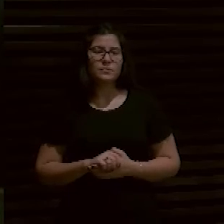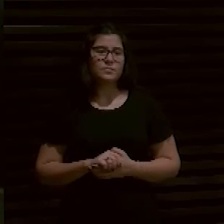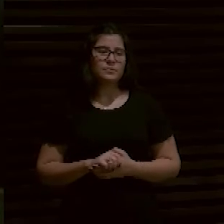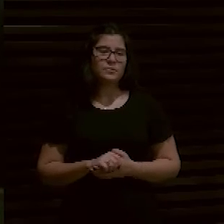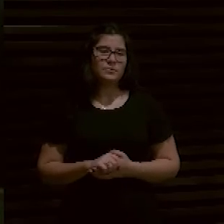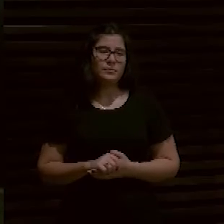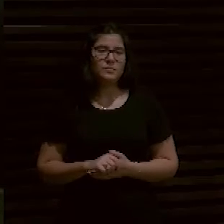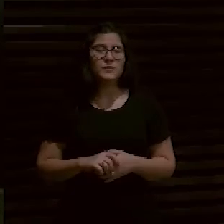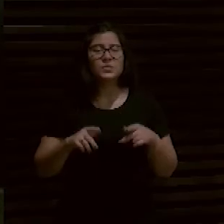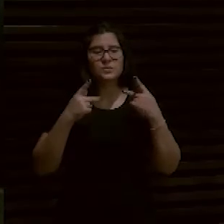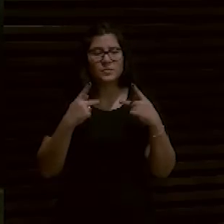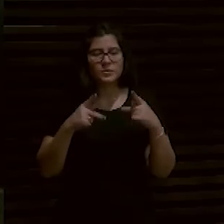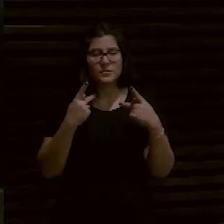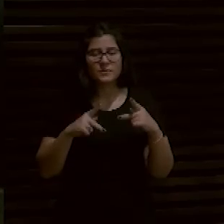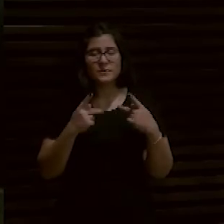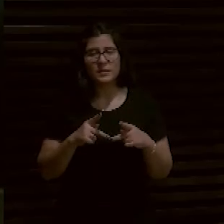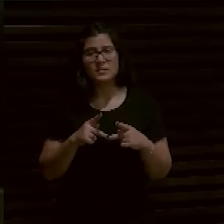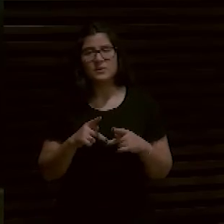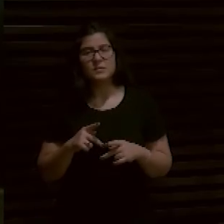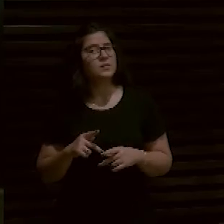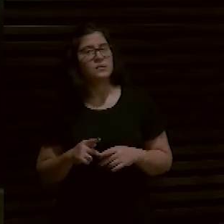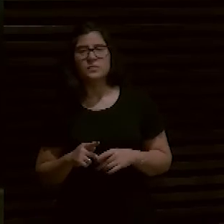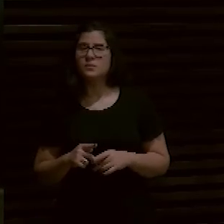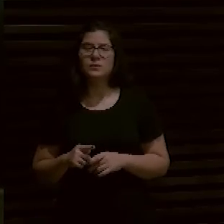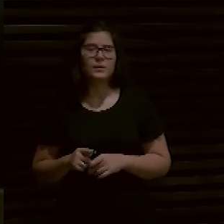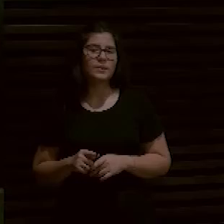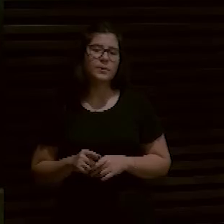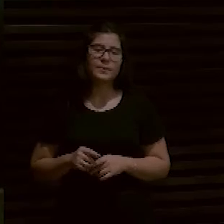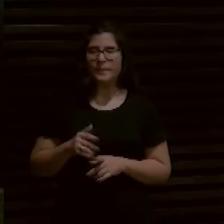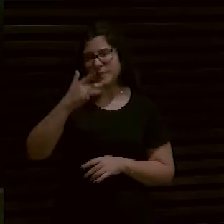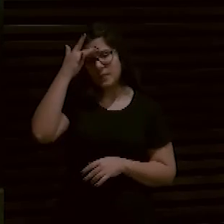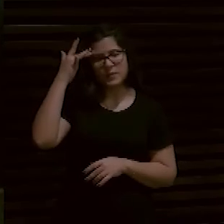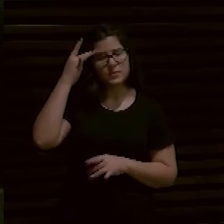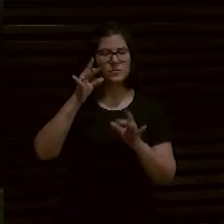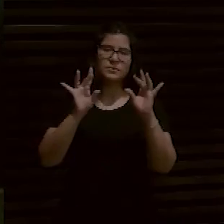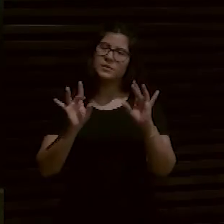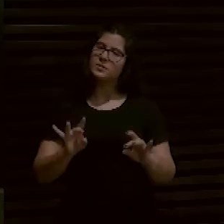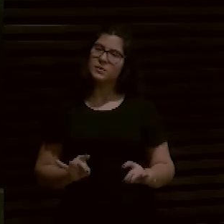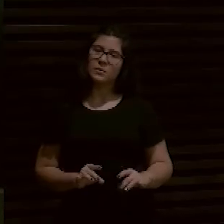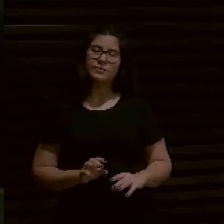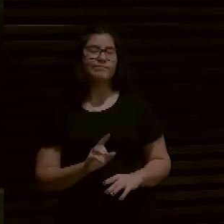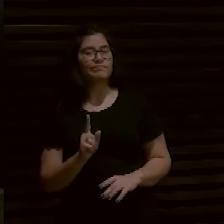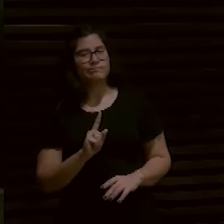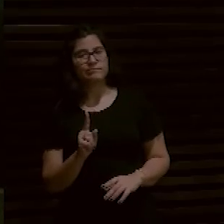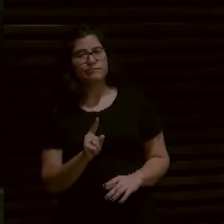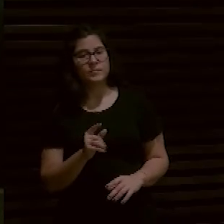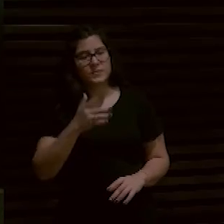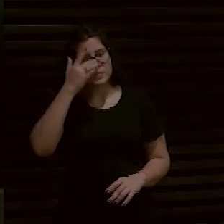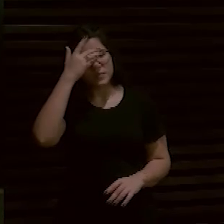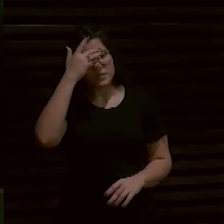o profeta não é um ser especial. É homem, caído,